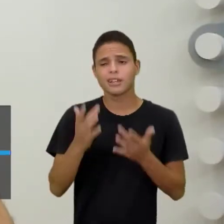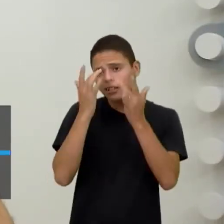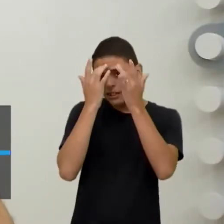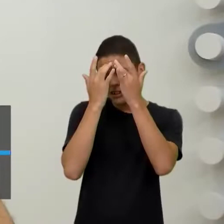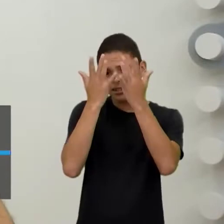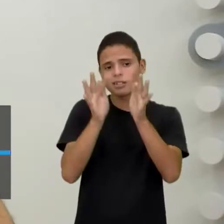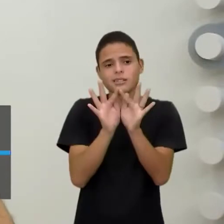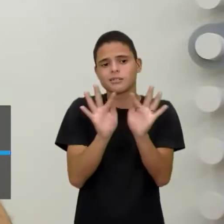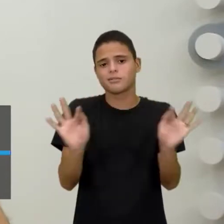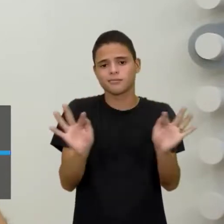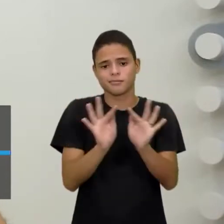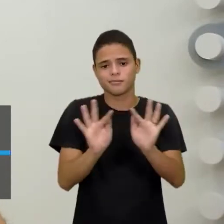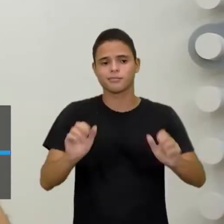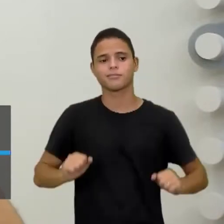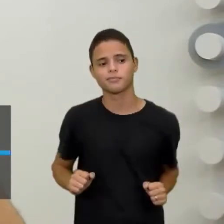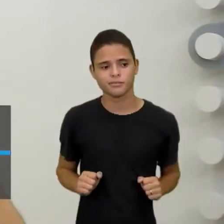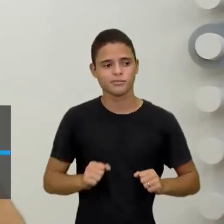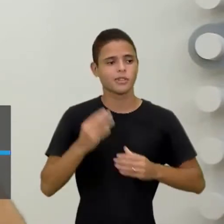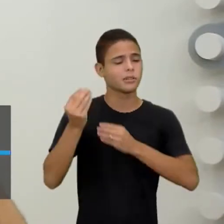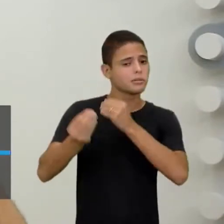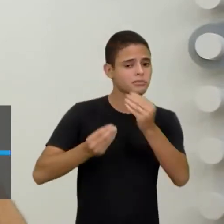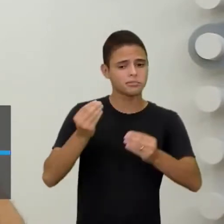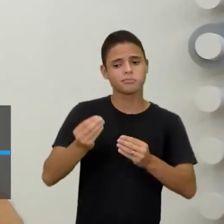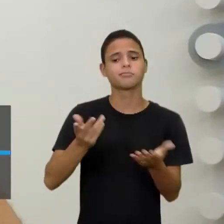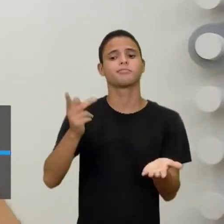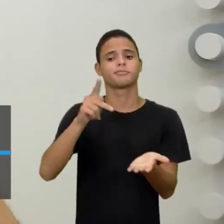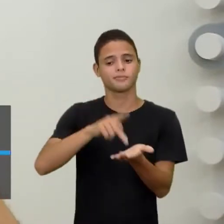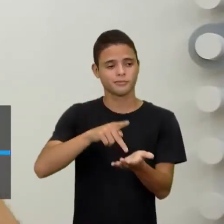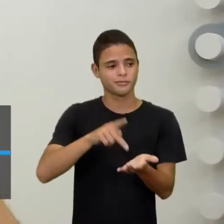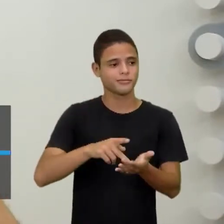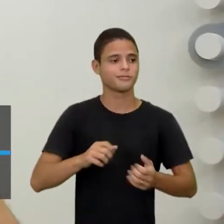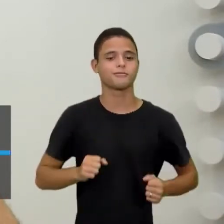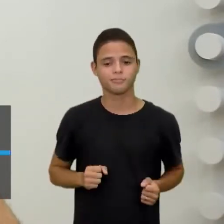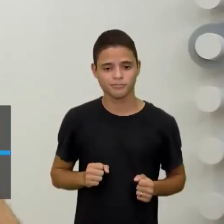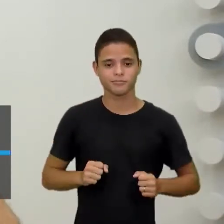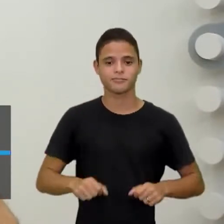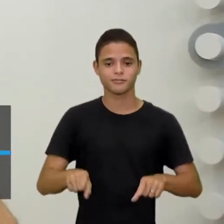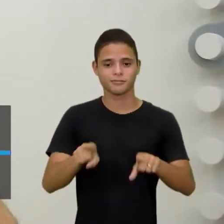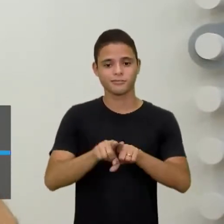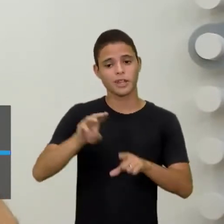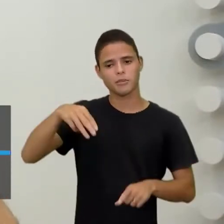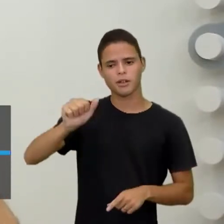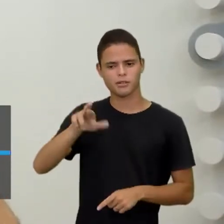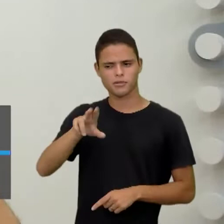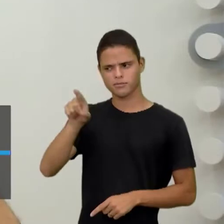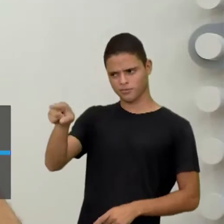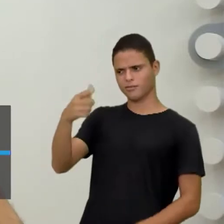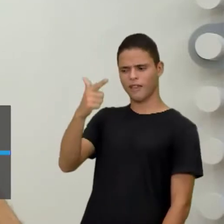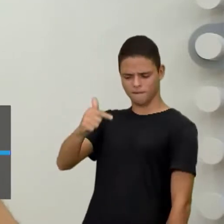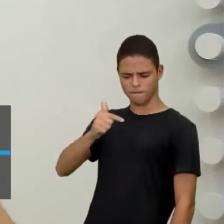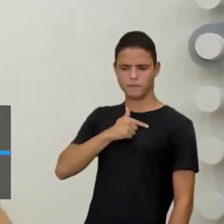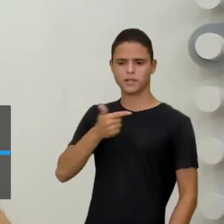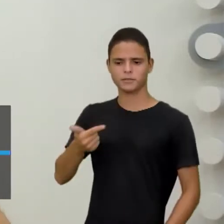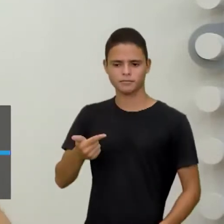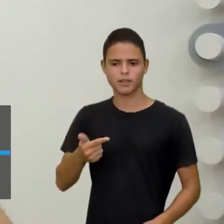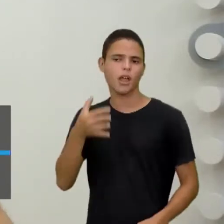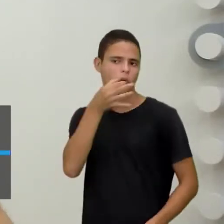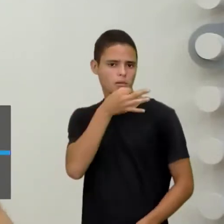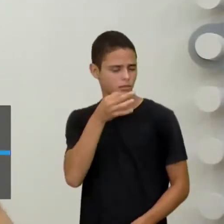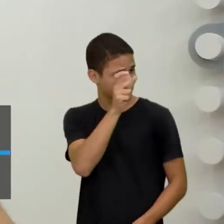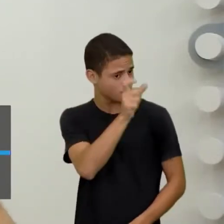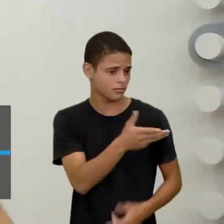muito tranquilo de ser dado. Como assim, professor? É claro, verdade. Por exemplo, você olha para mim e fala, pô, Mauro, você é feio pra caramba. É uma